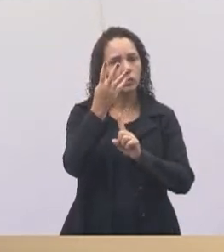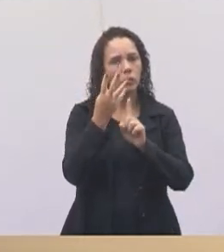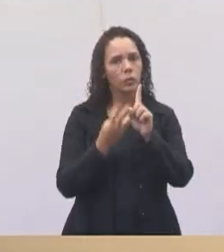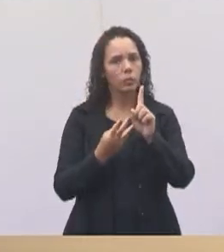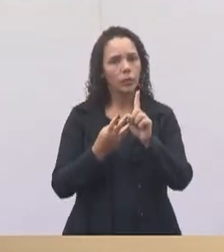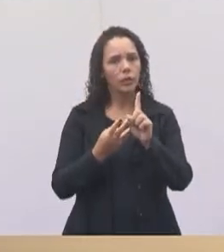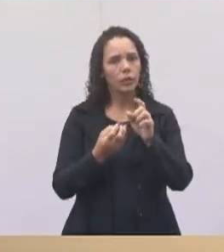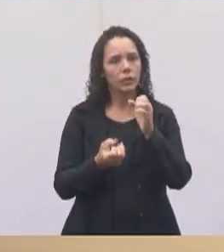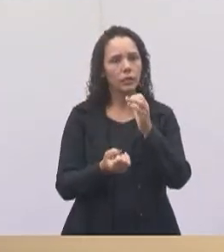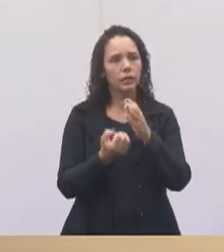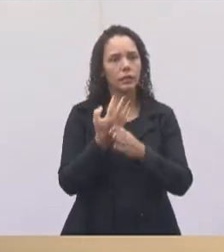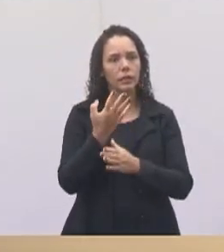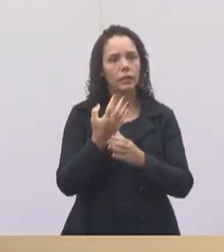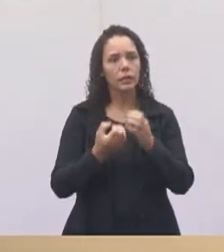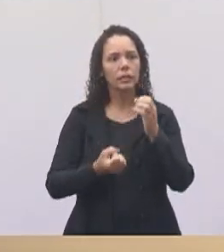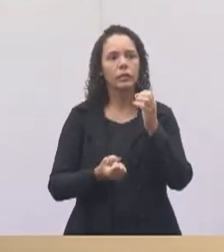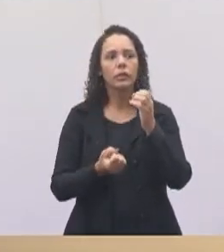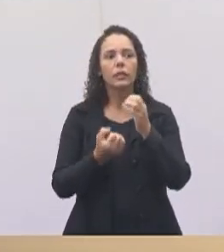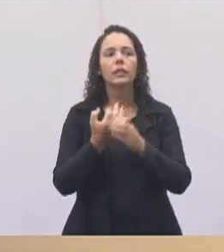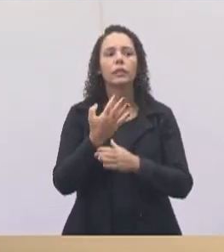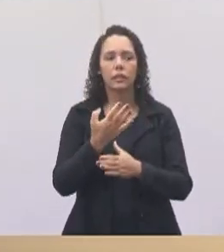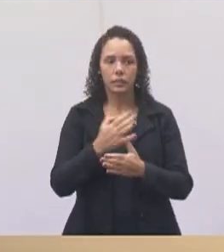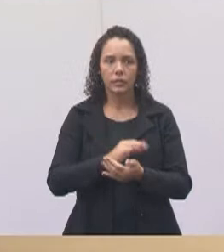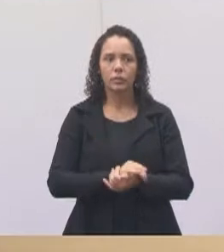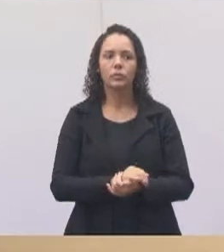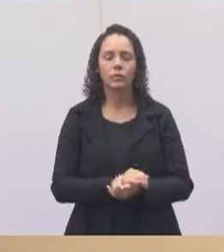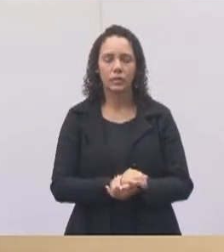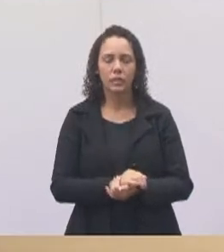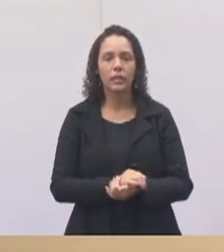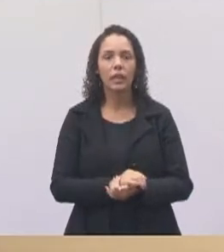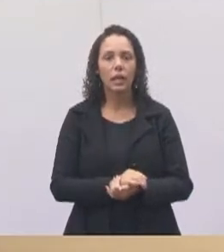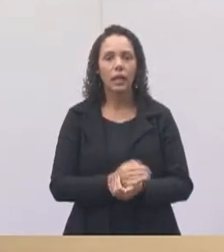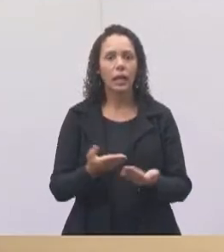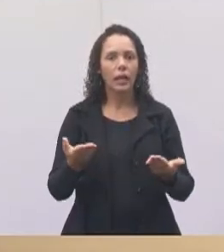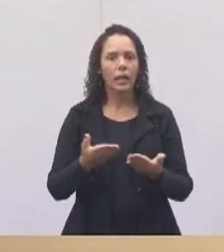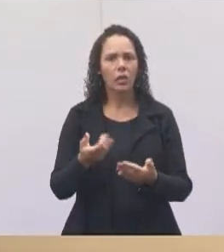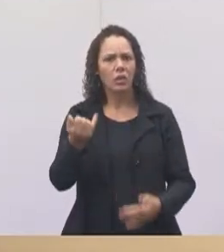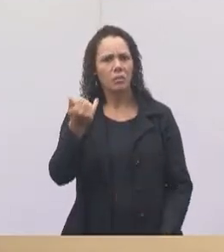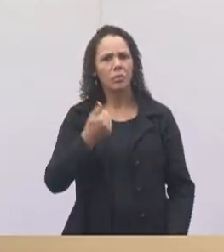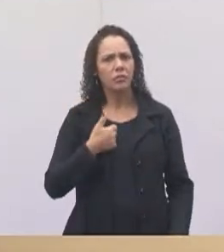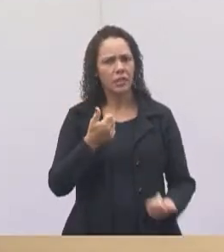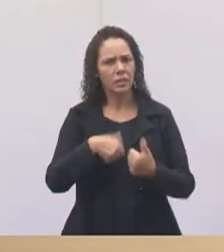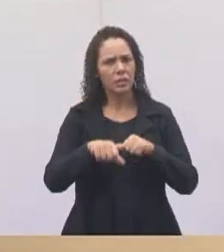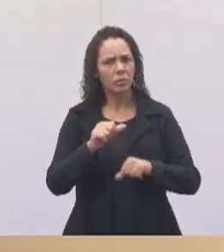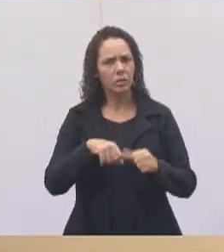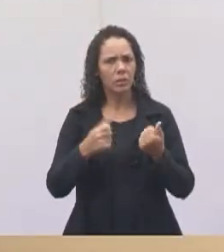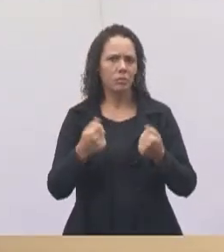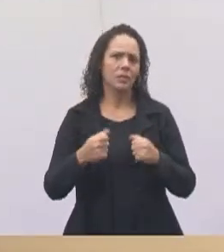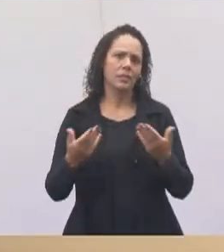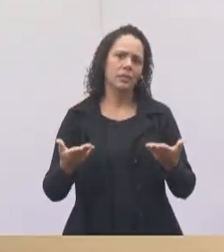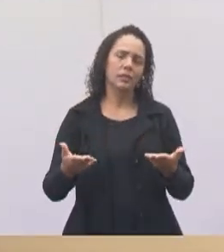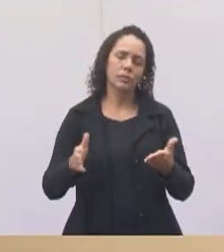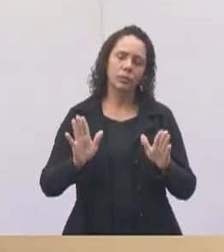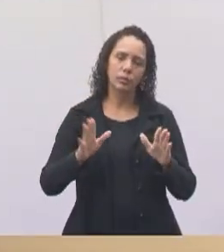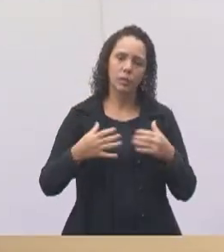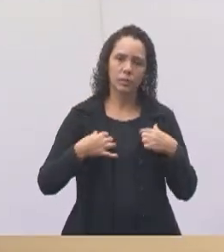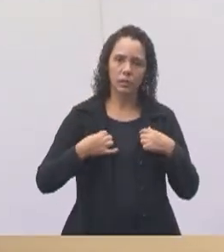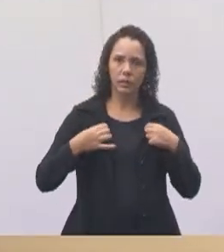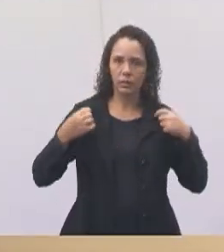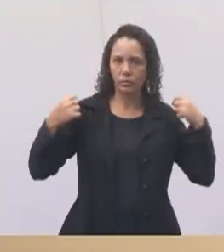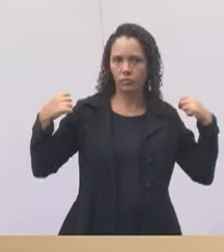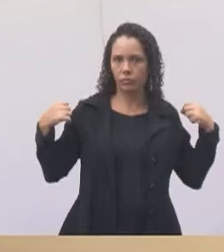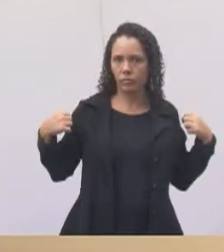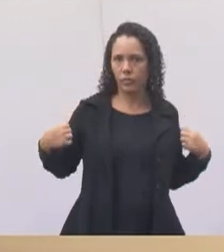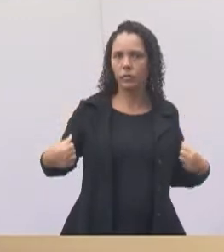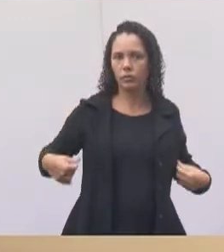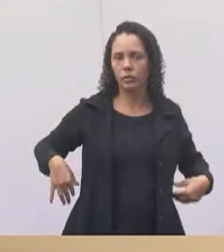véspera dizer que tem que mudar. Como eu estou de terno, eu vou tirar aqui meu terno